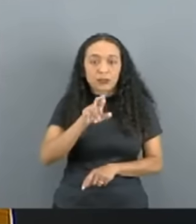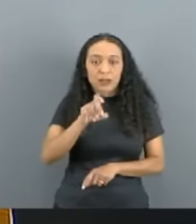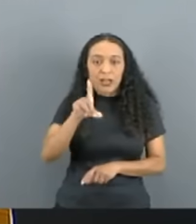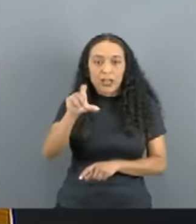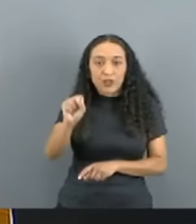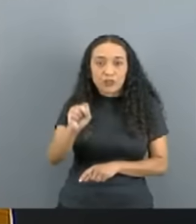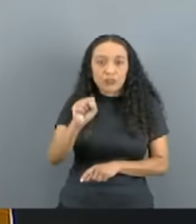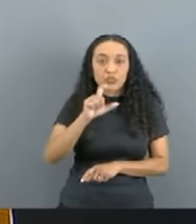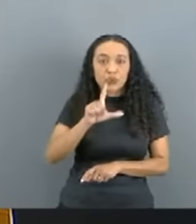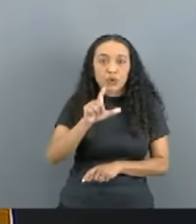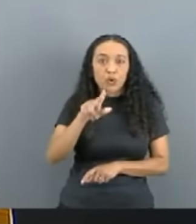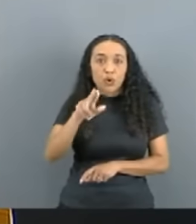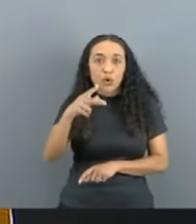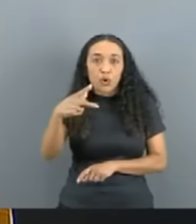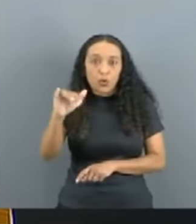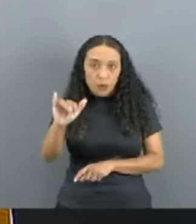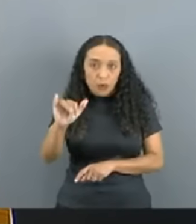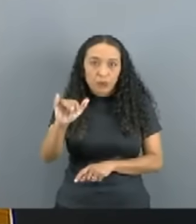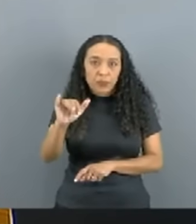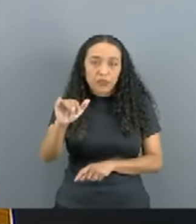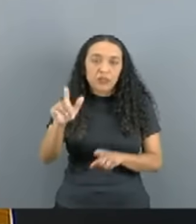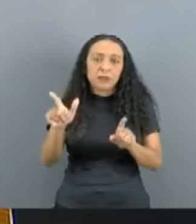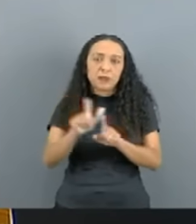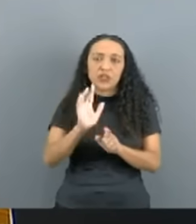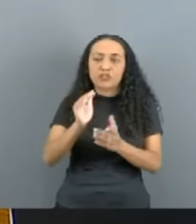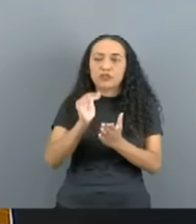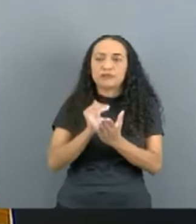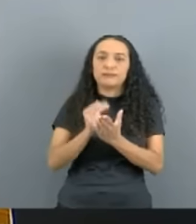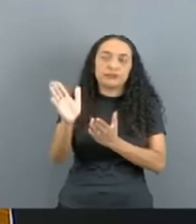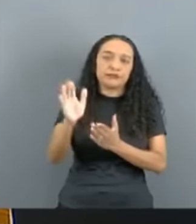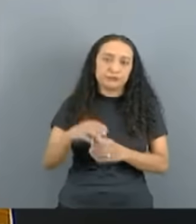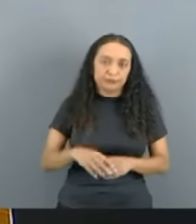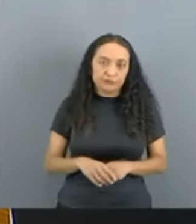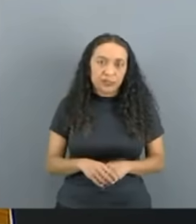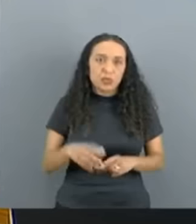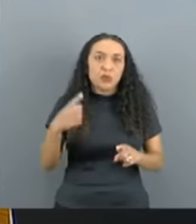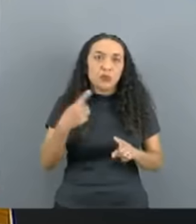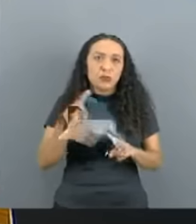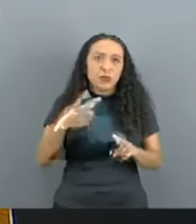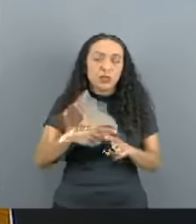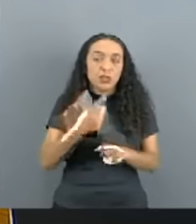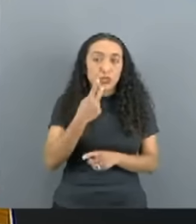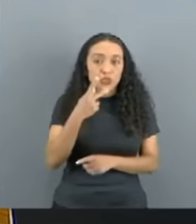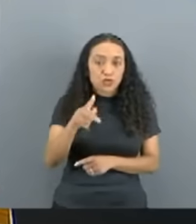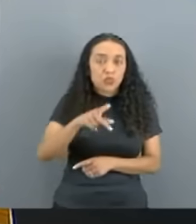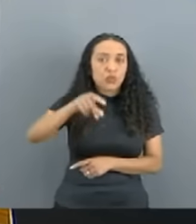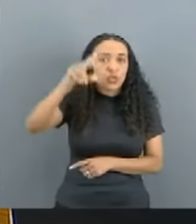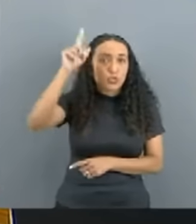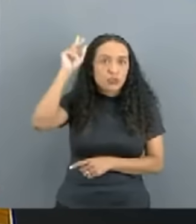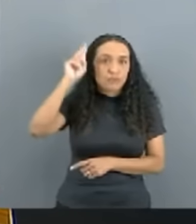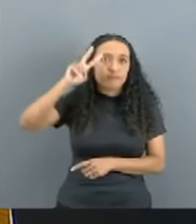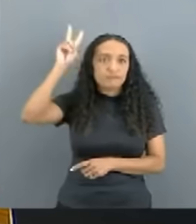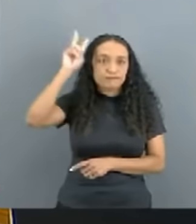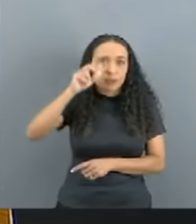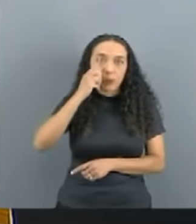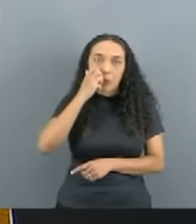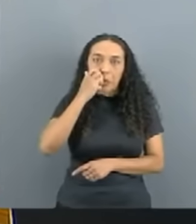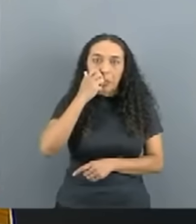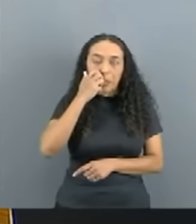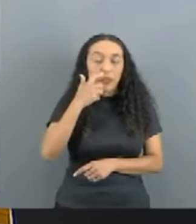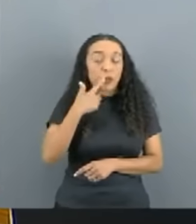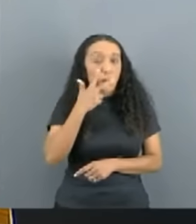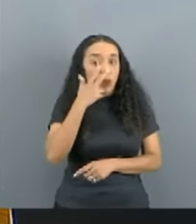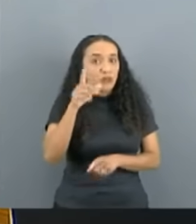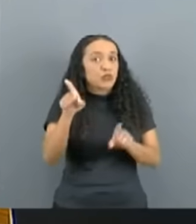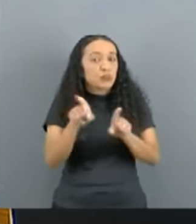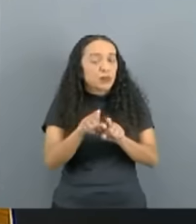afundando, que não se sustenta, pela sua história, que eu andei pesquisando, acho que o senhor devia cair fora também, enquanto